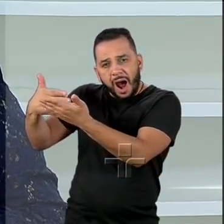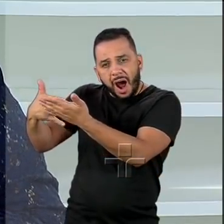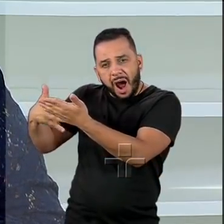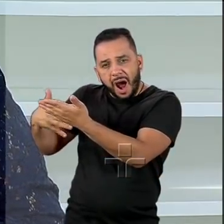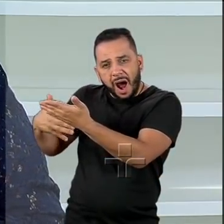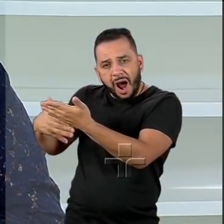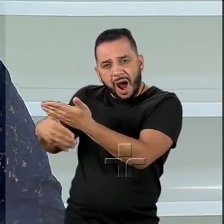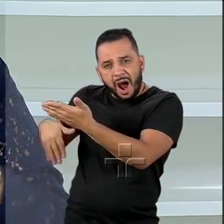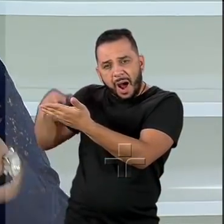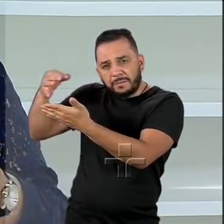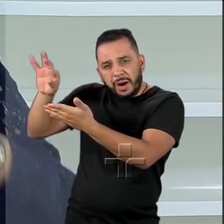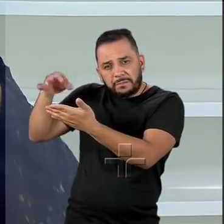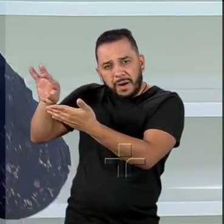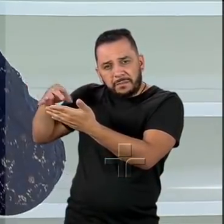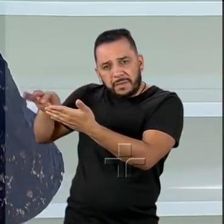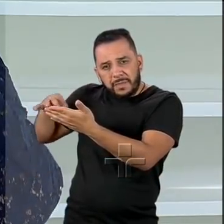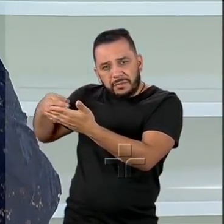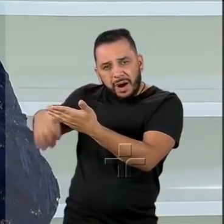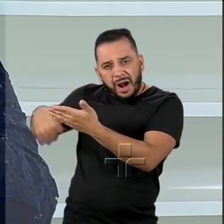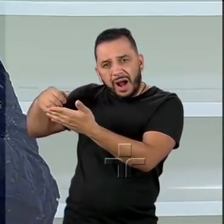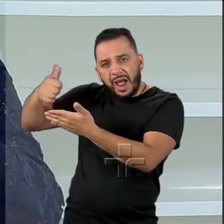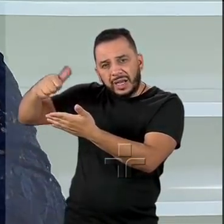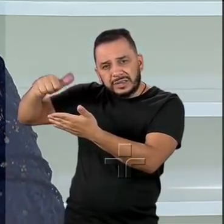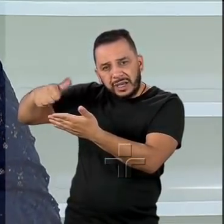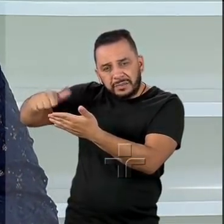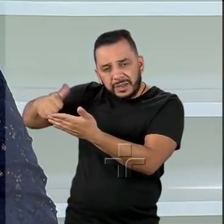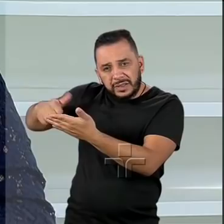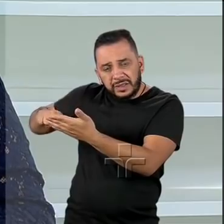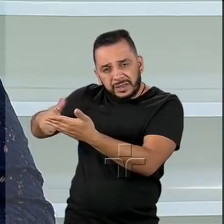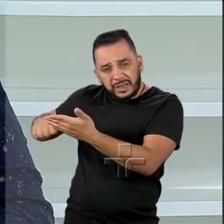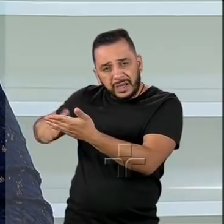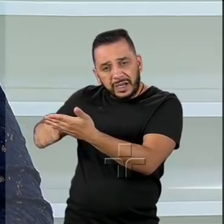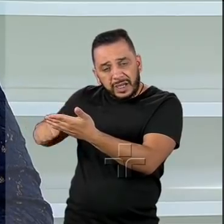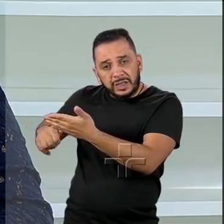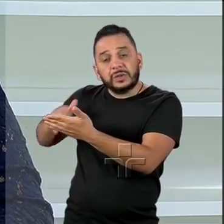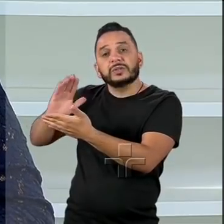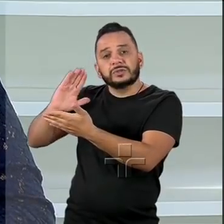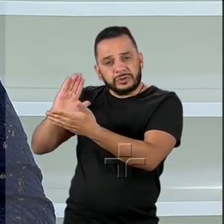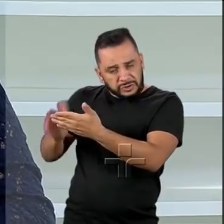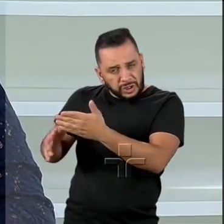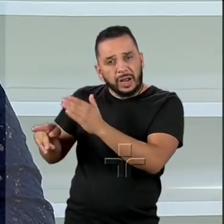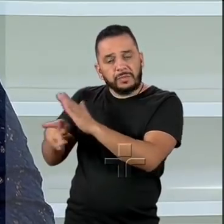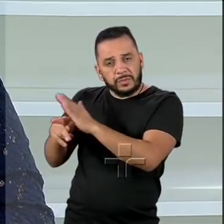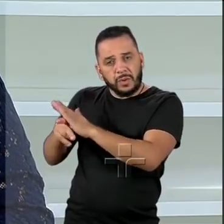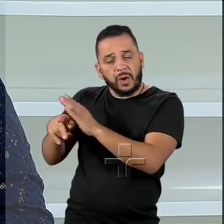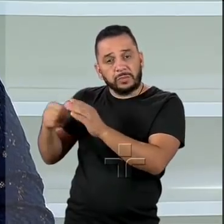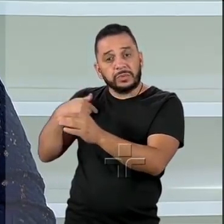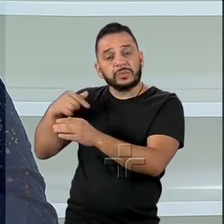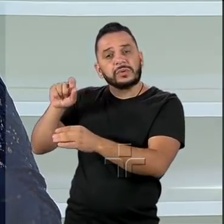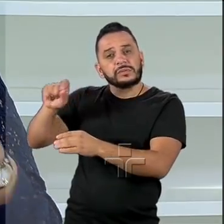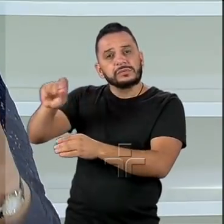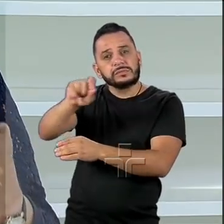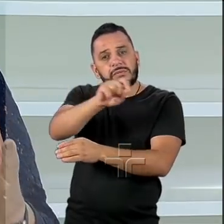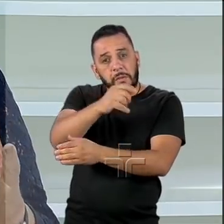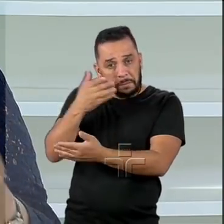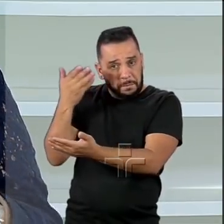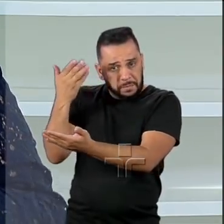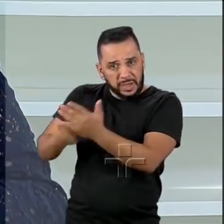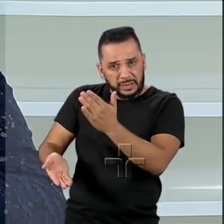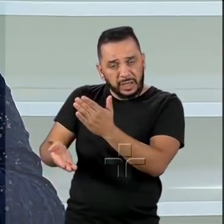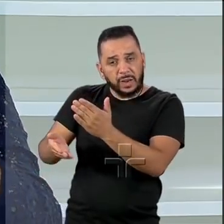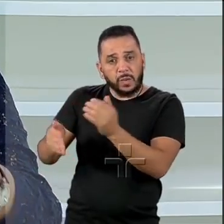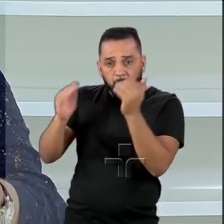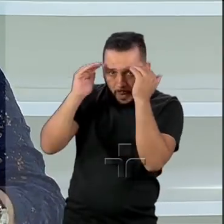de se quebrar e seguir a jurisprudência da corte. Desta forma, a